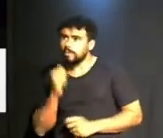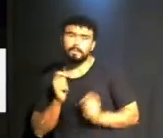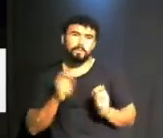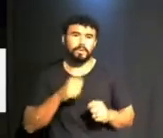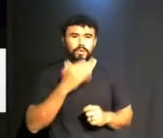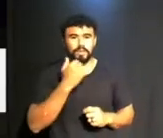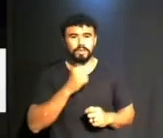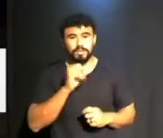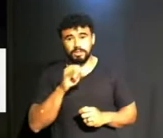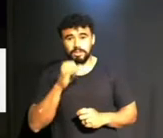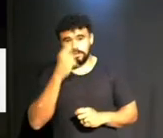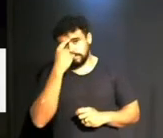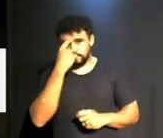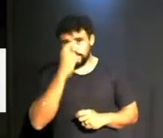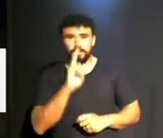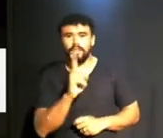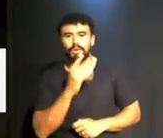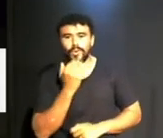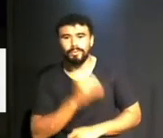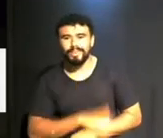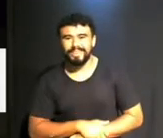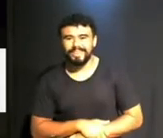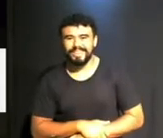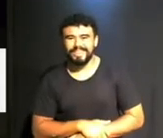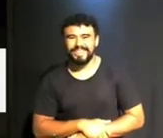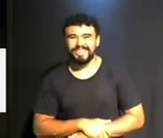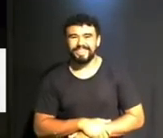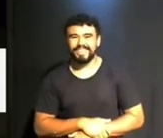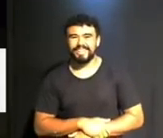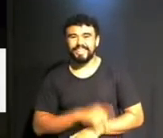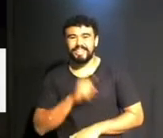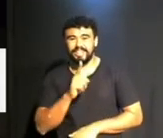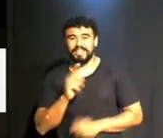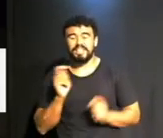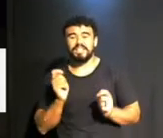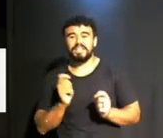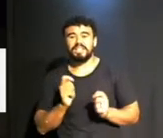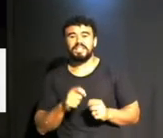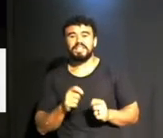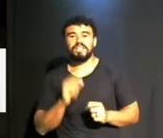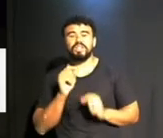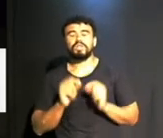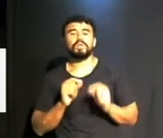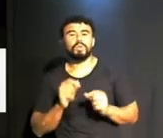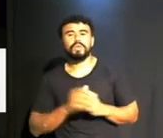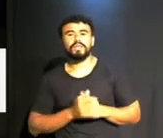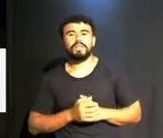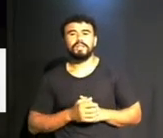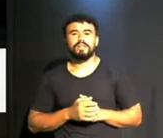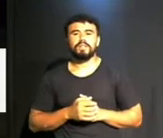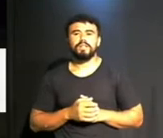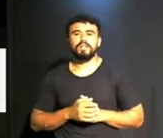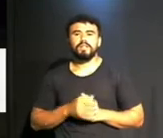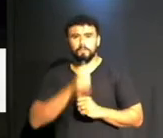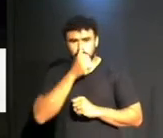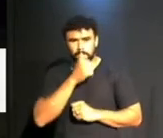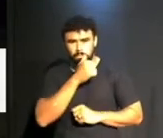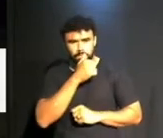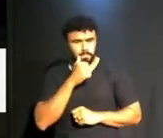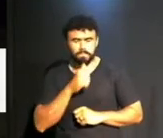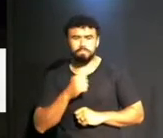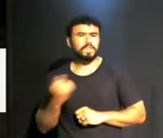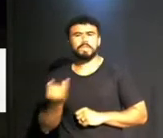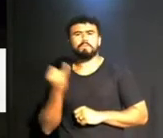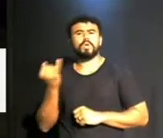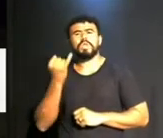isso pode comer aquilo se você tiver em dúvida então não Coma Que tal você partir do preço do pressuposto de que o sacrifício